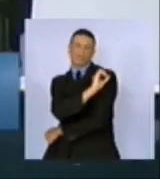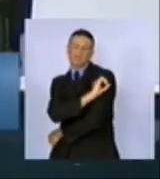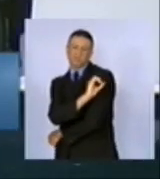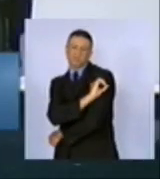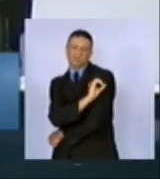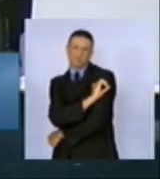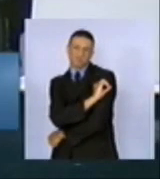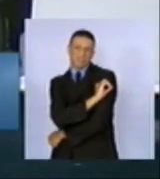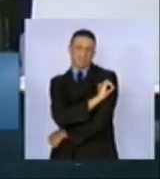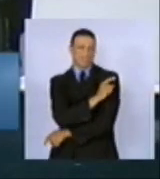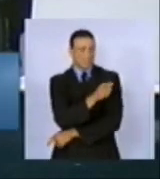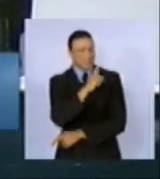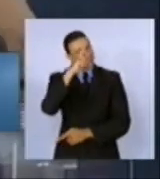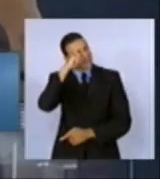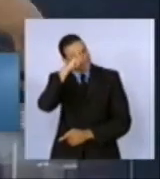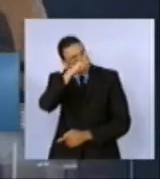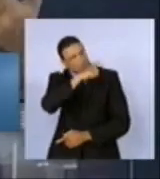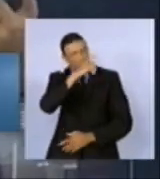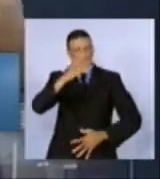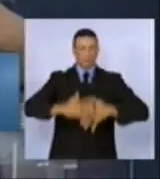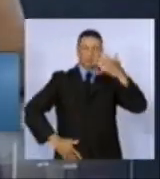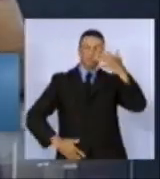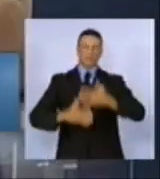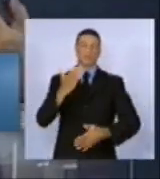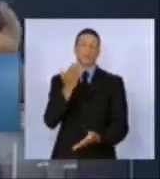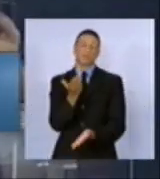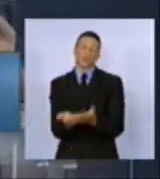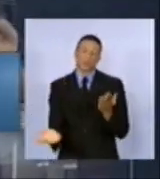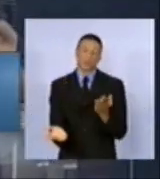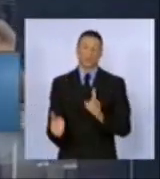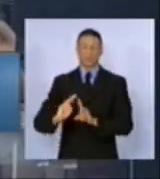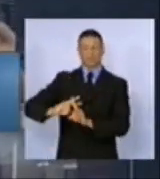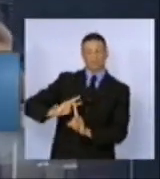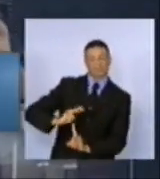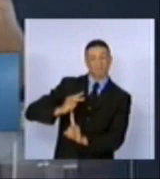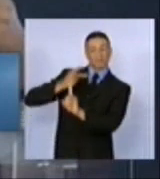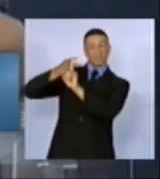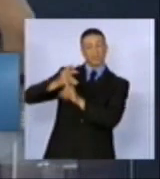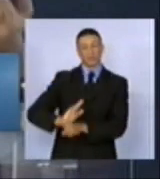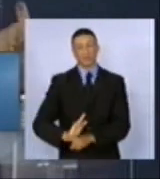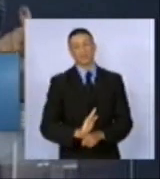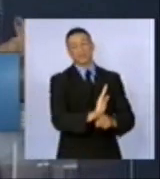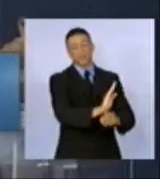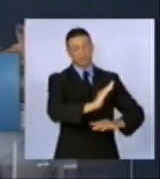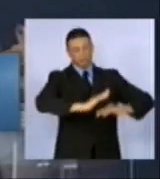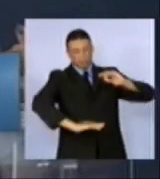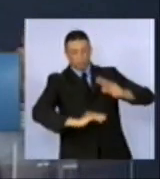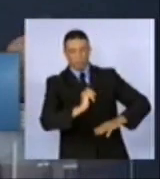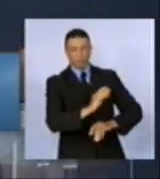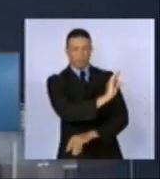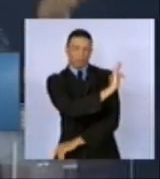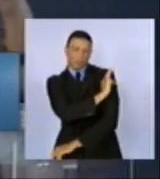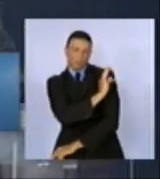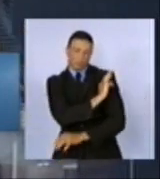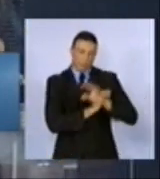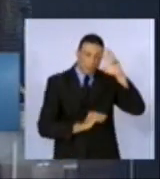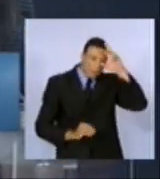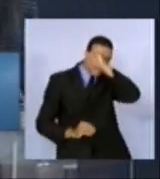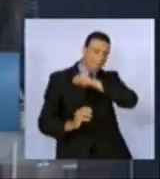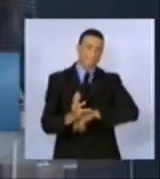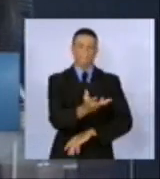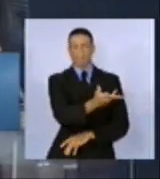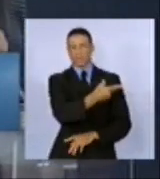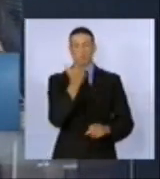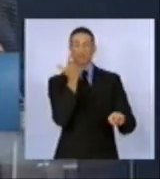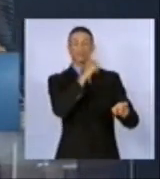trabalhadores Então isso acaba ensejando tendo um desdobramento adicional Na necessidade de qualificação técnica para então eles